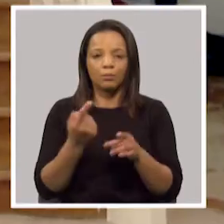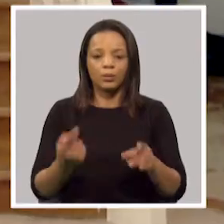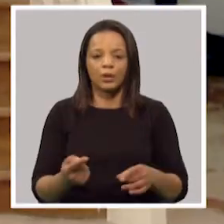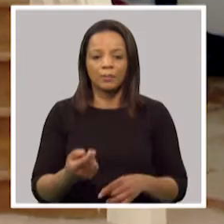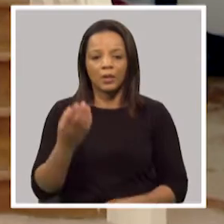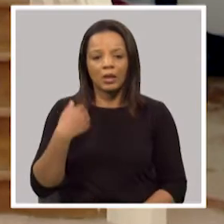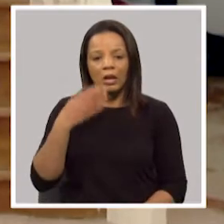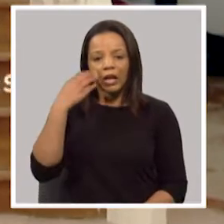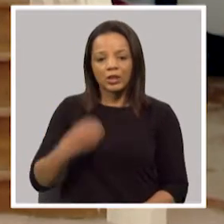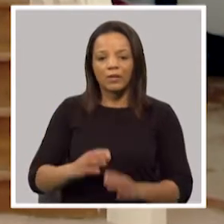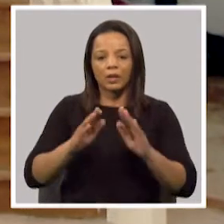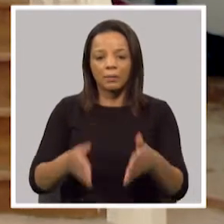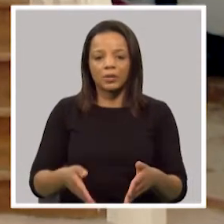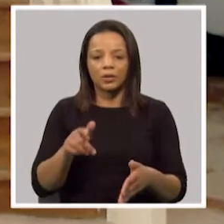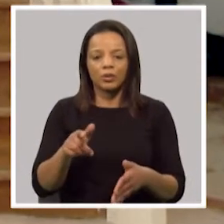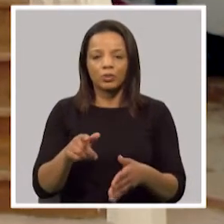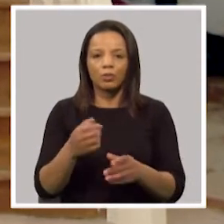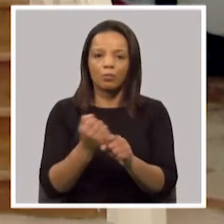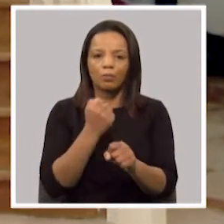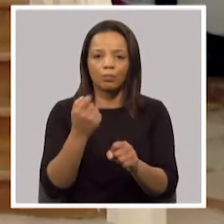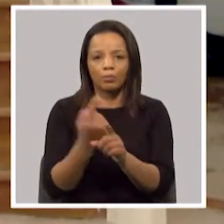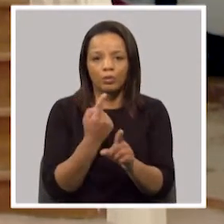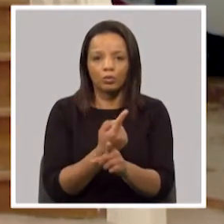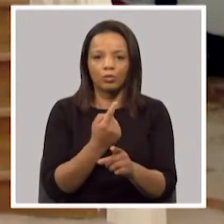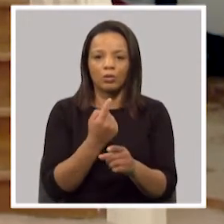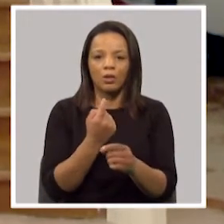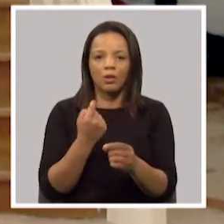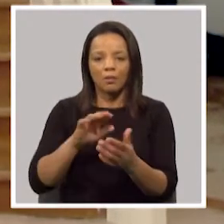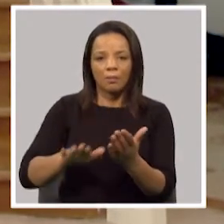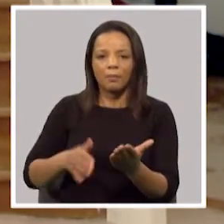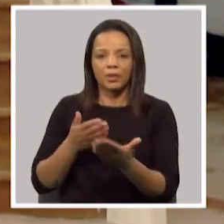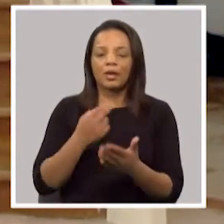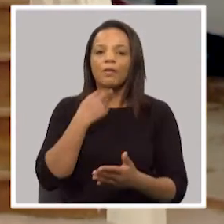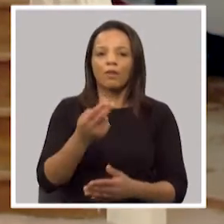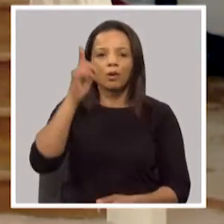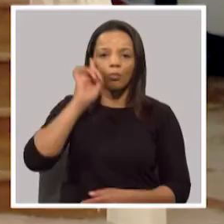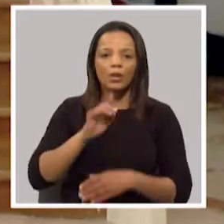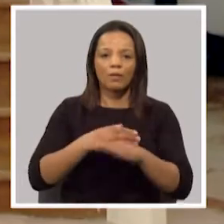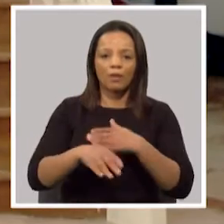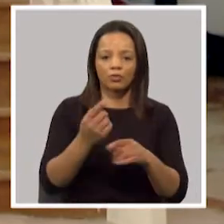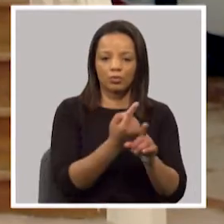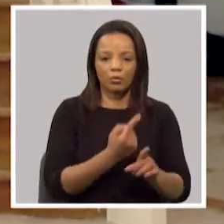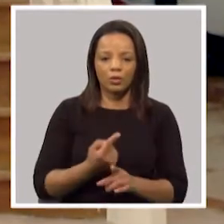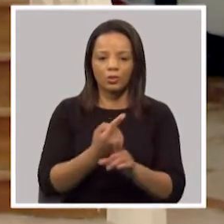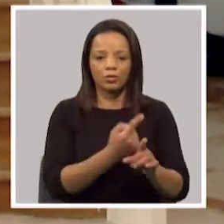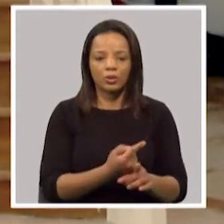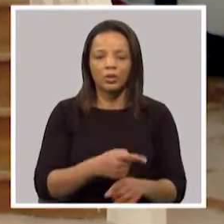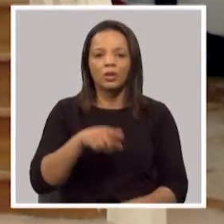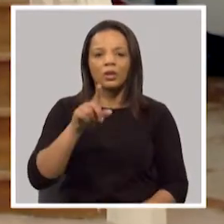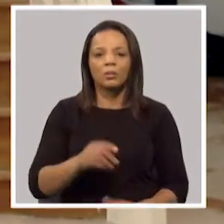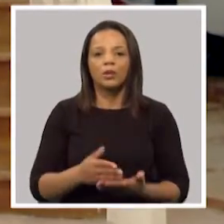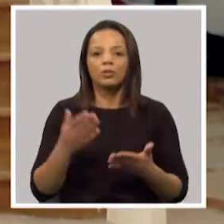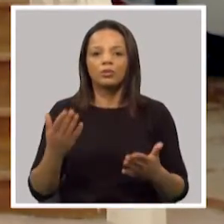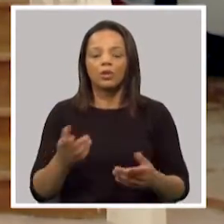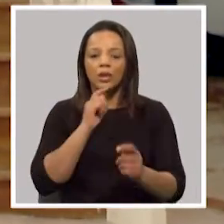podcast porque achava que fazia falta um produto que desse voz a mulheres que estão a fazer coisas e